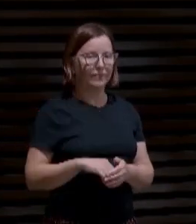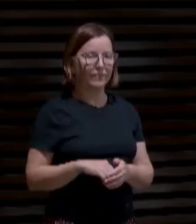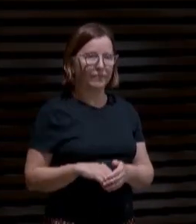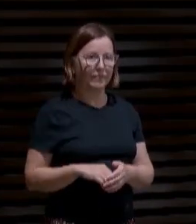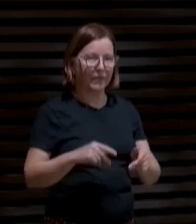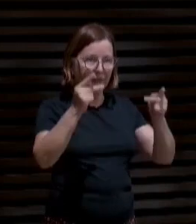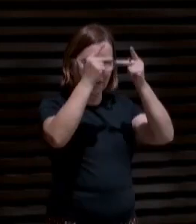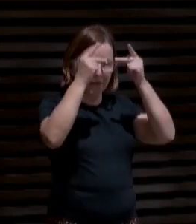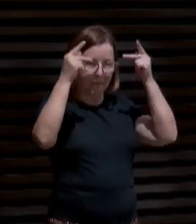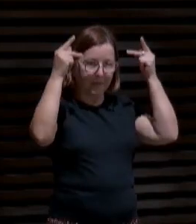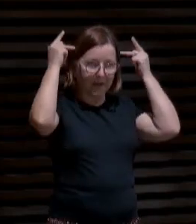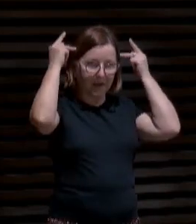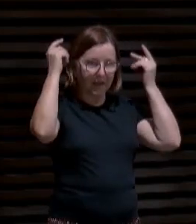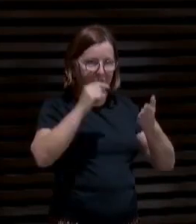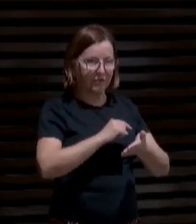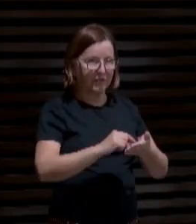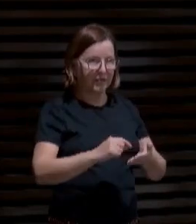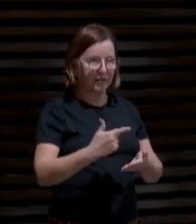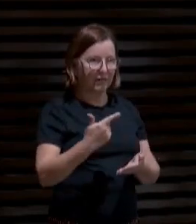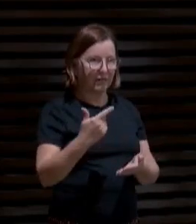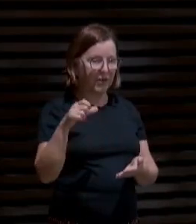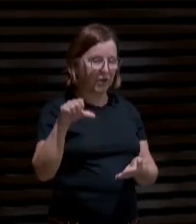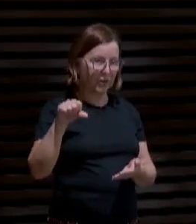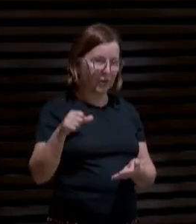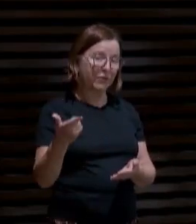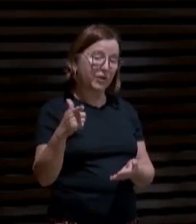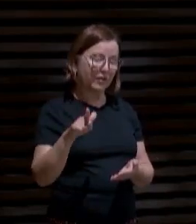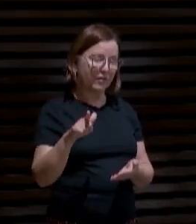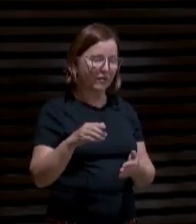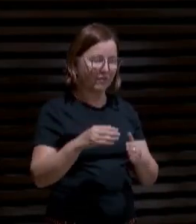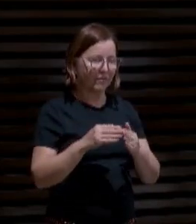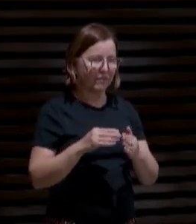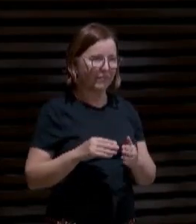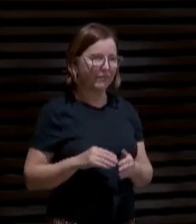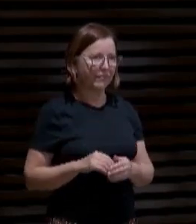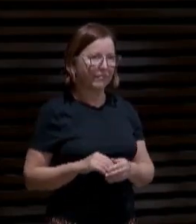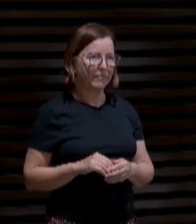Pilatos, verso 29, por favor, pode ler outra vez o verso 29.